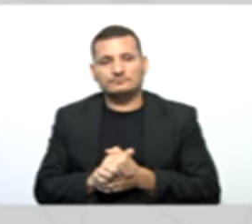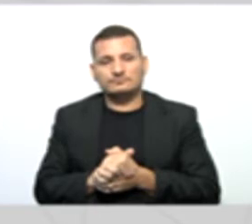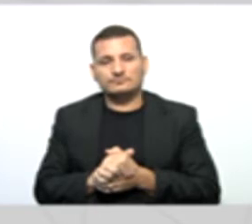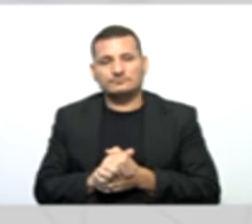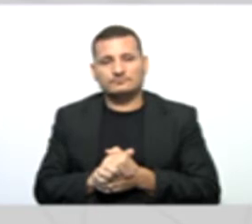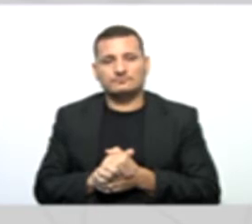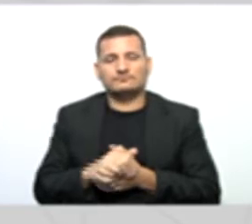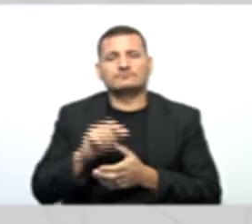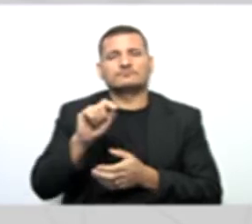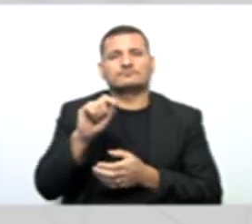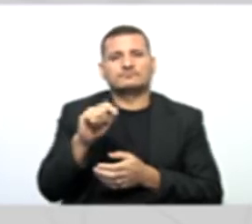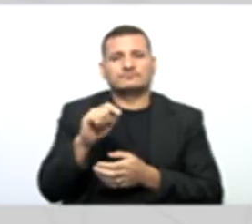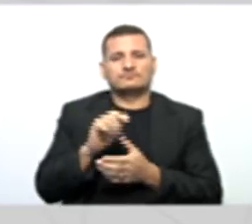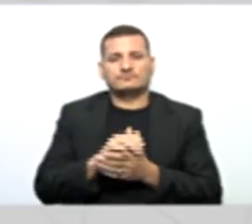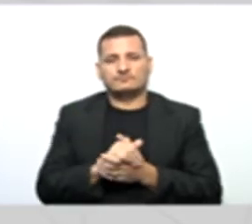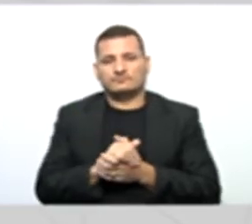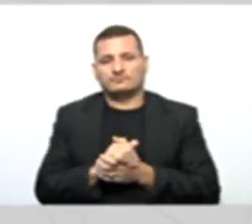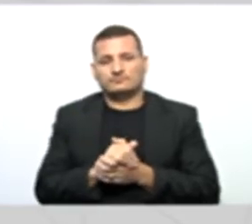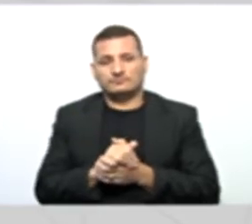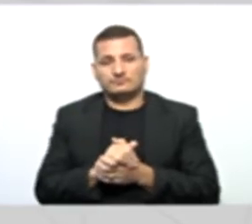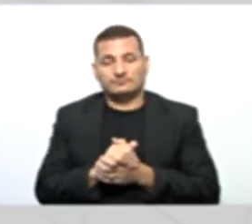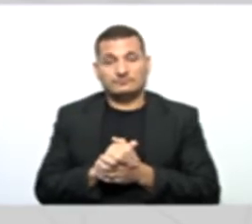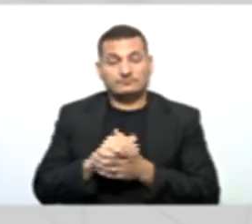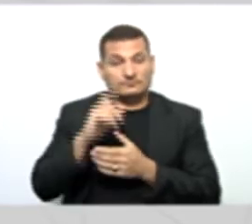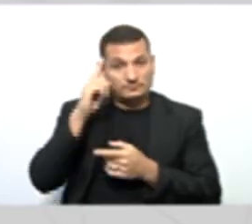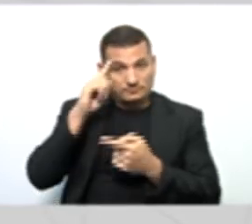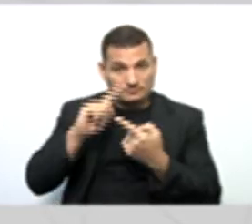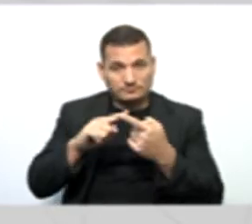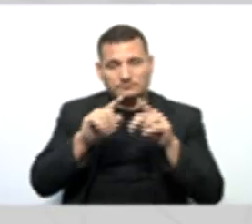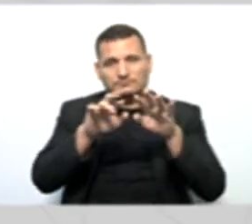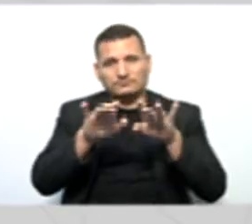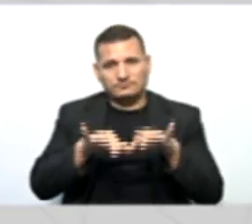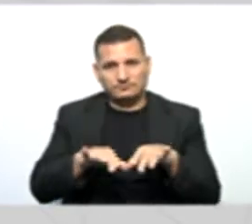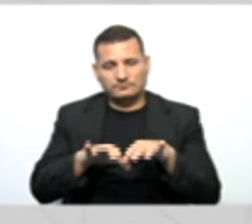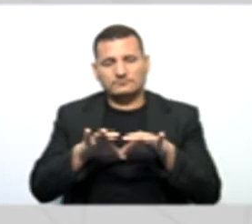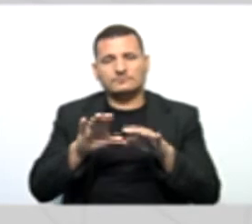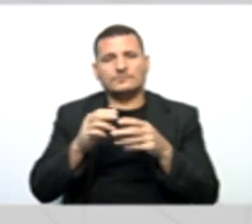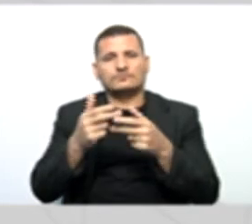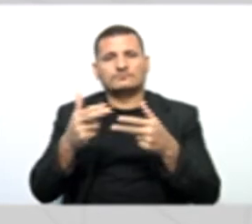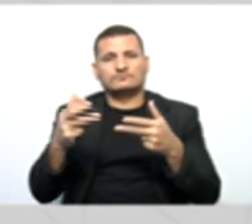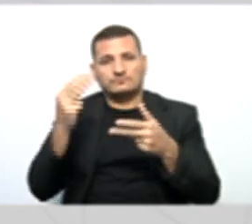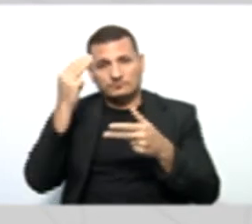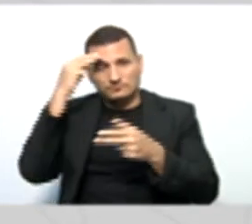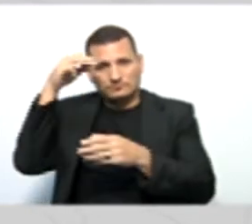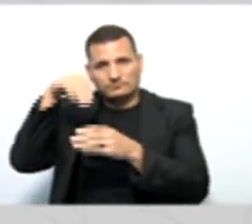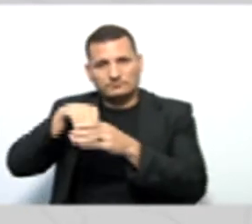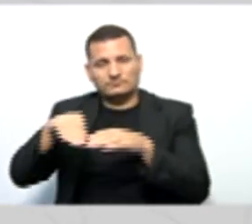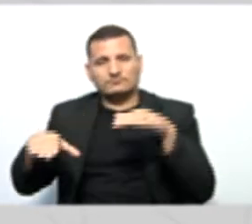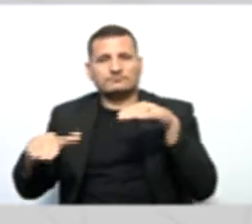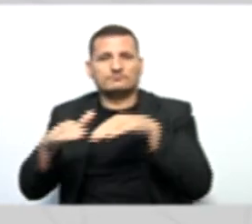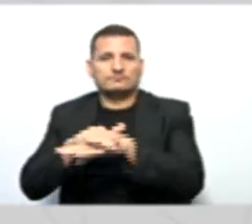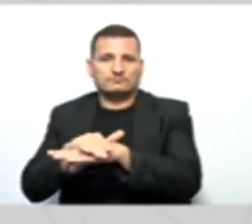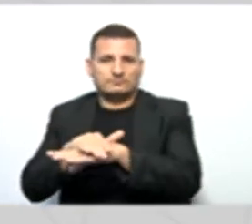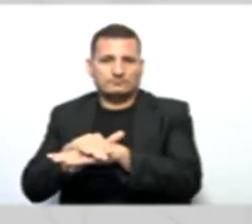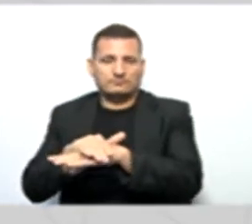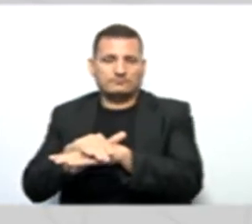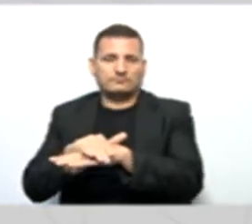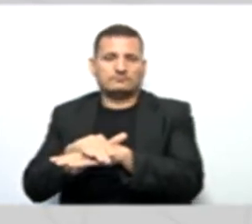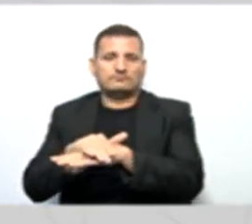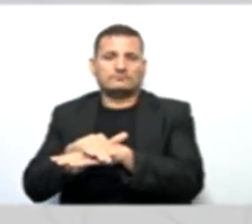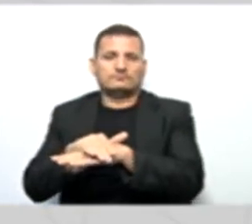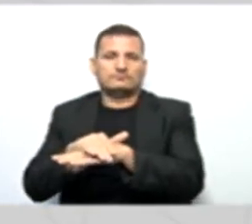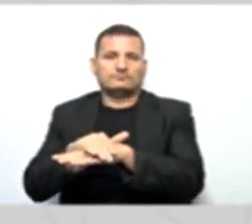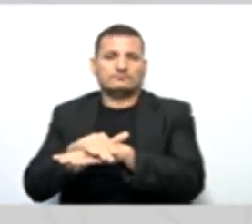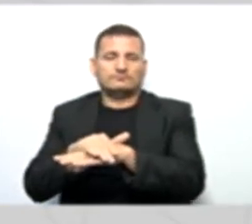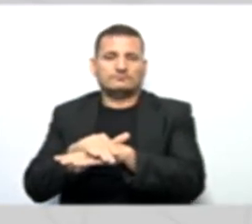o ato de trazer ele de uma lógica escrita para um objeto armazenado diretamente na memória